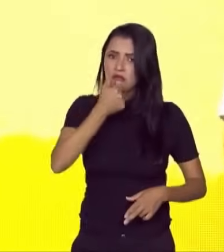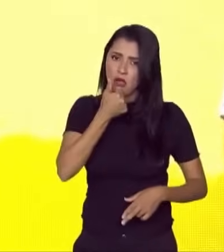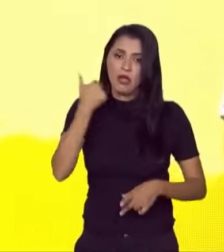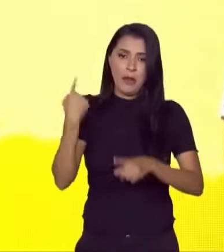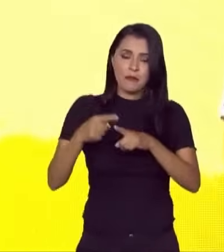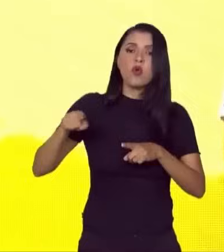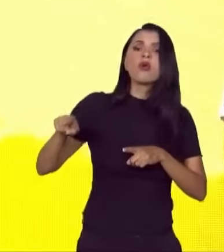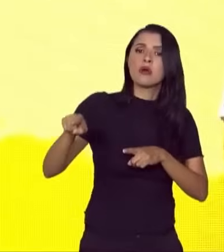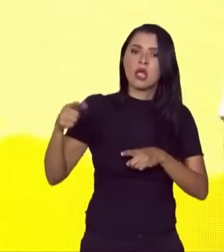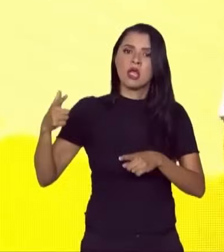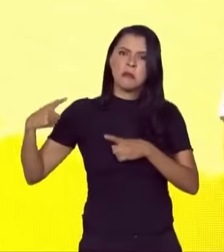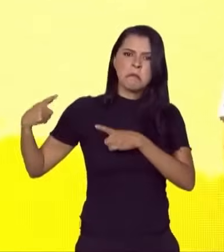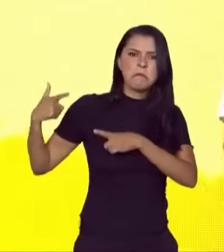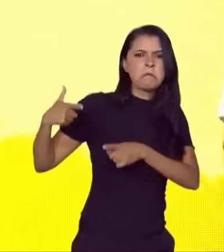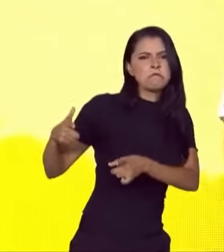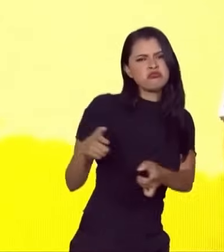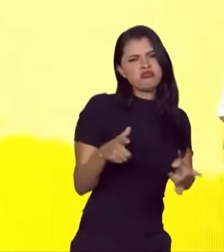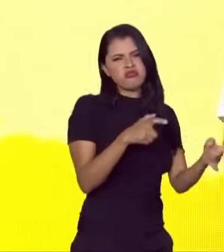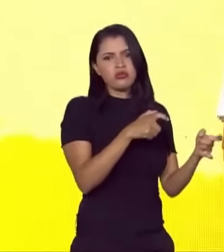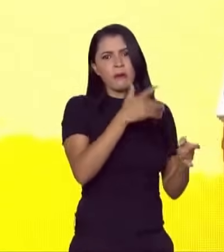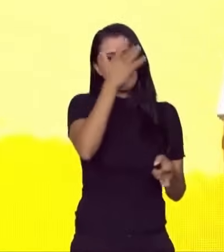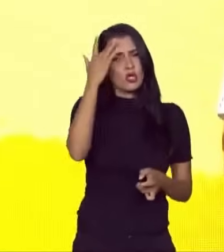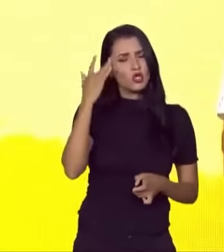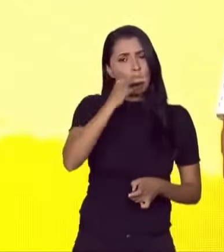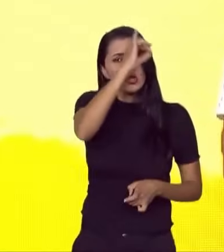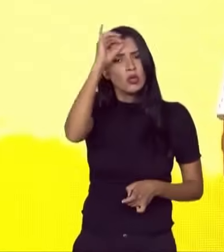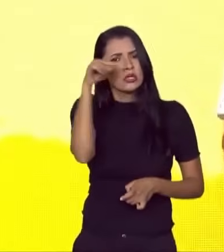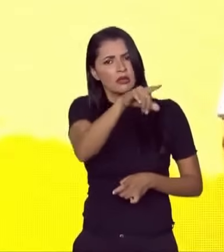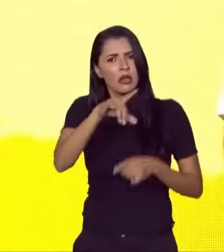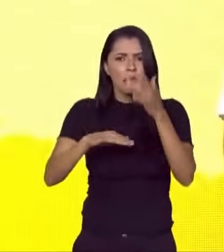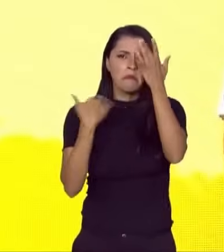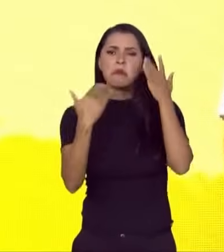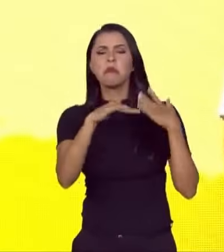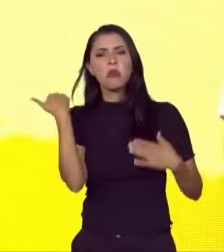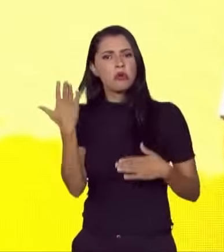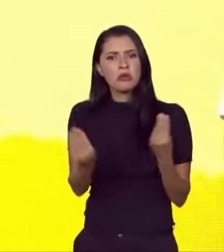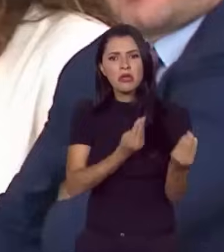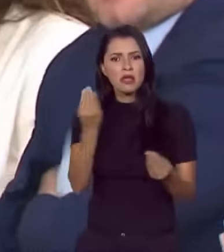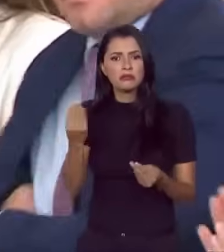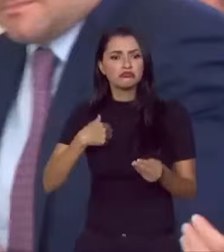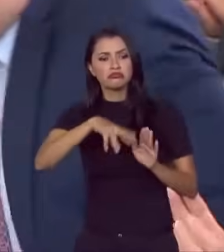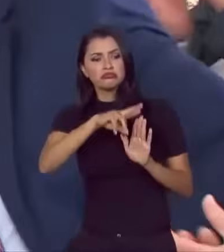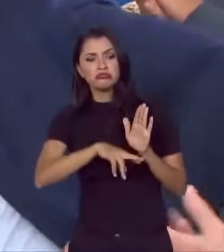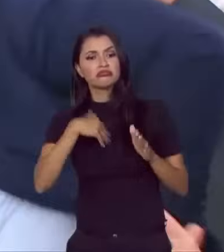eles estão matando inocentes, sabe? Sem nenhum critério.